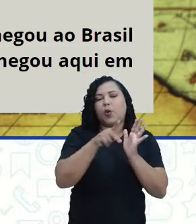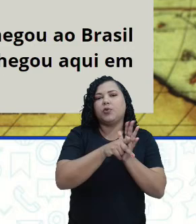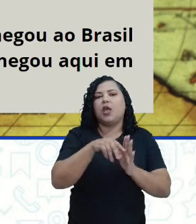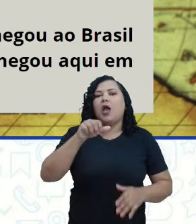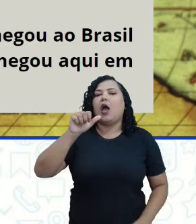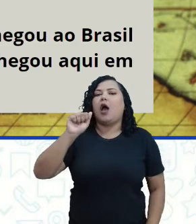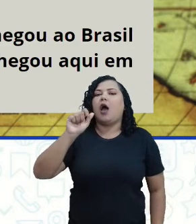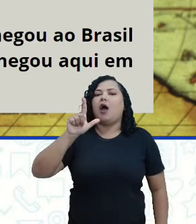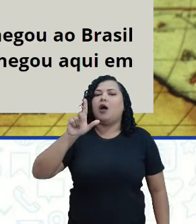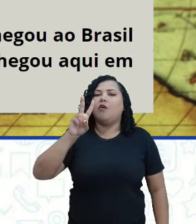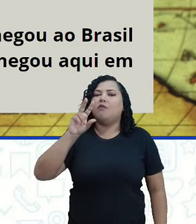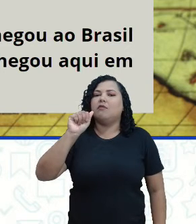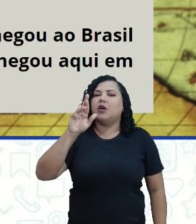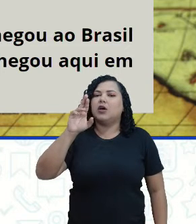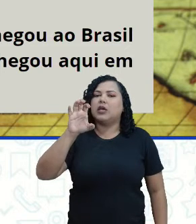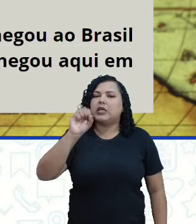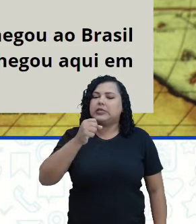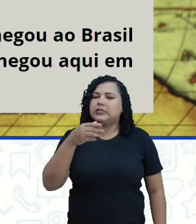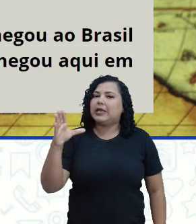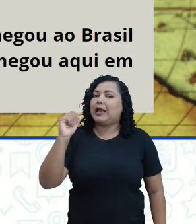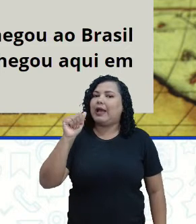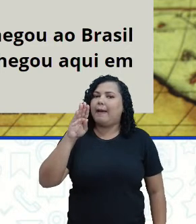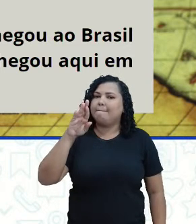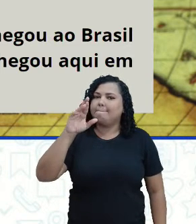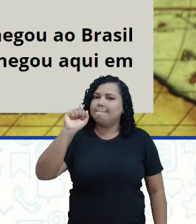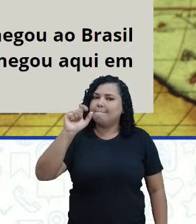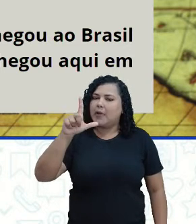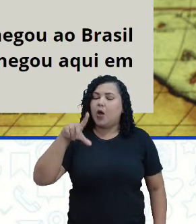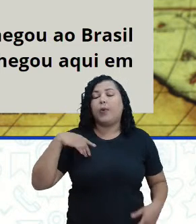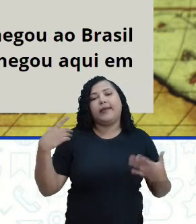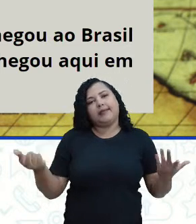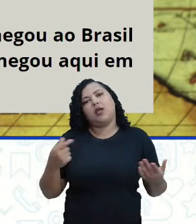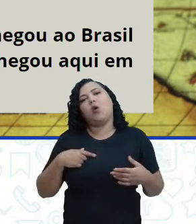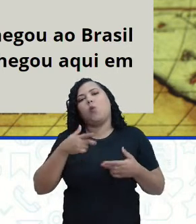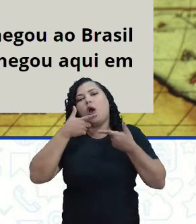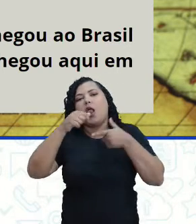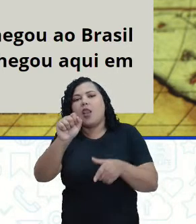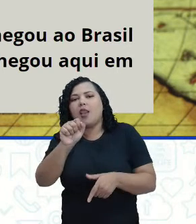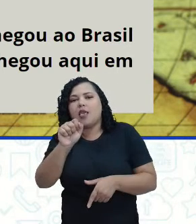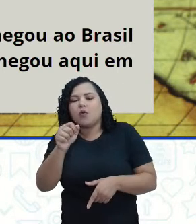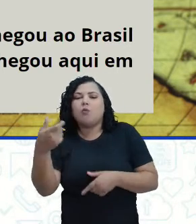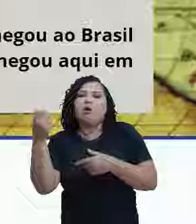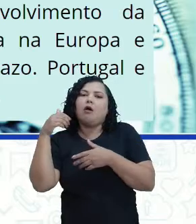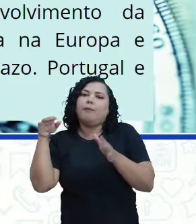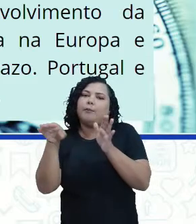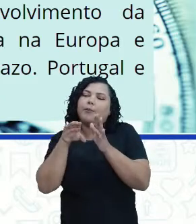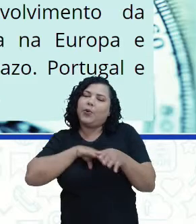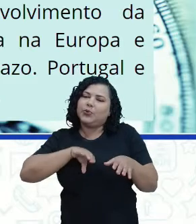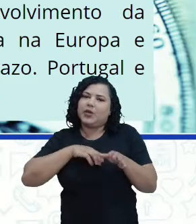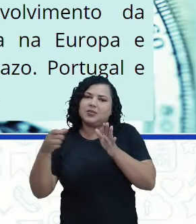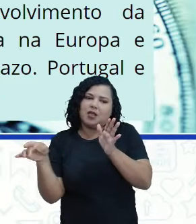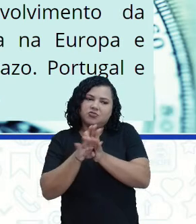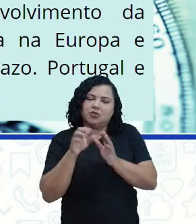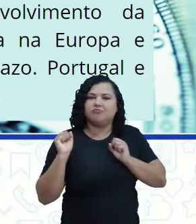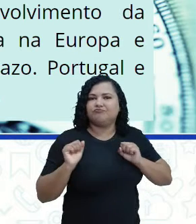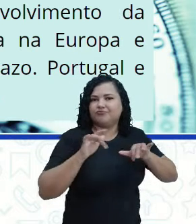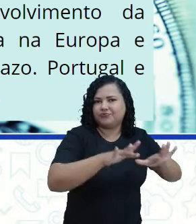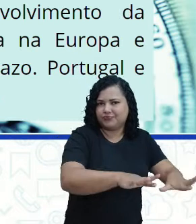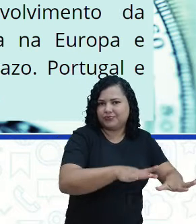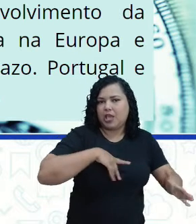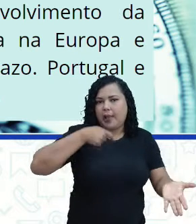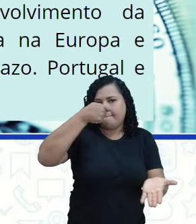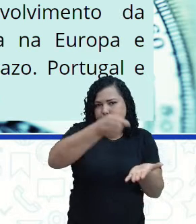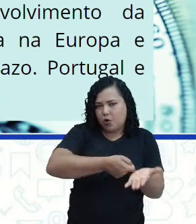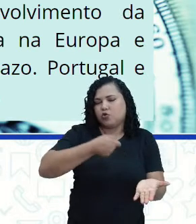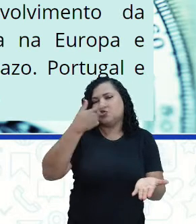de 1500. E é assim que a língua portuguesa aporta na nossa costa, né? E é imposta claramente como